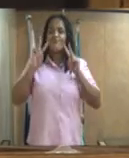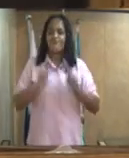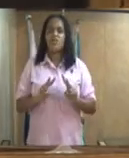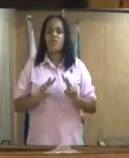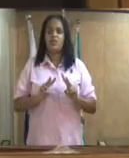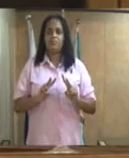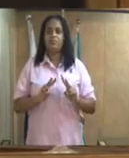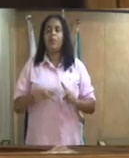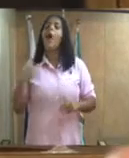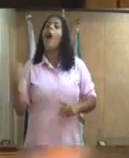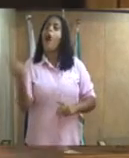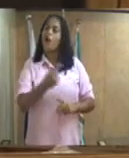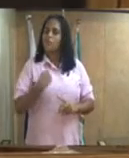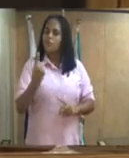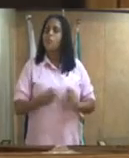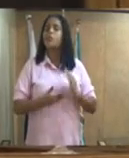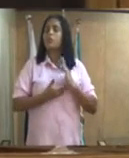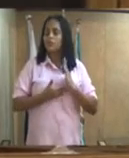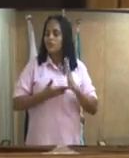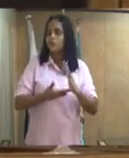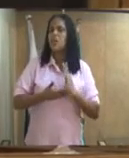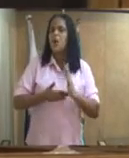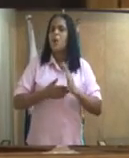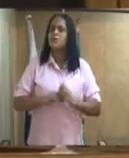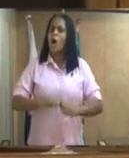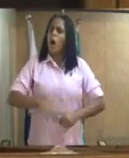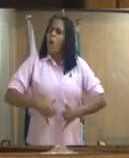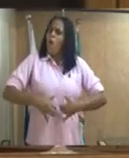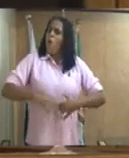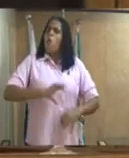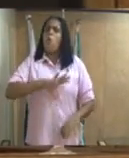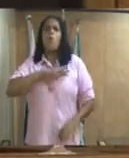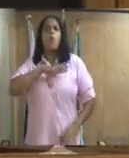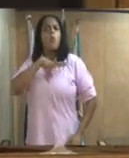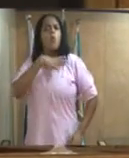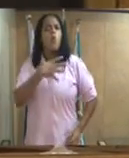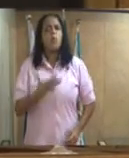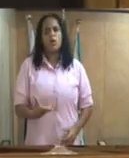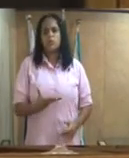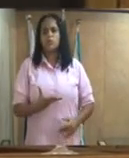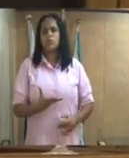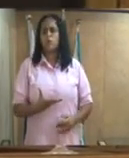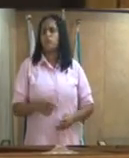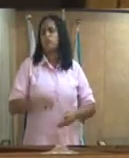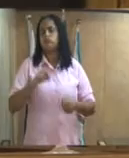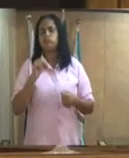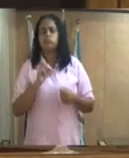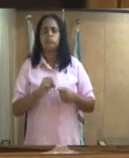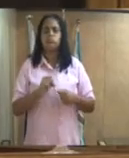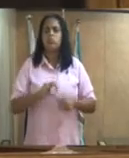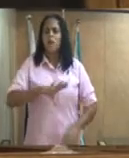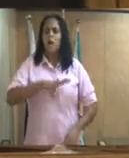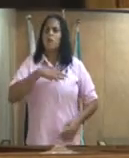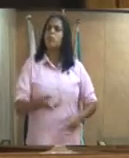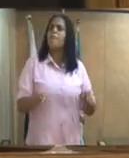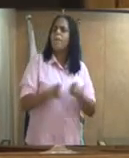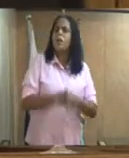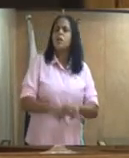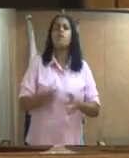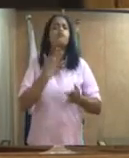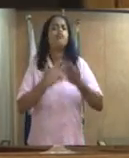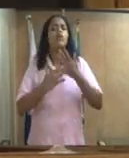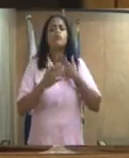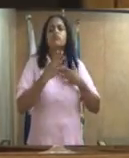do parlamento, tamanha coragem, tamanha independência, tamanha vontade